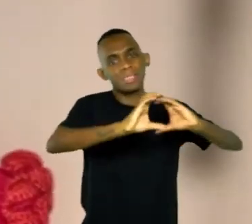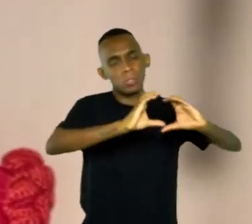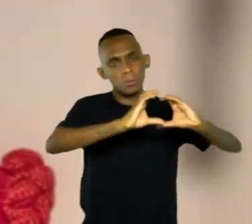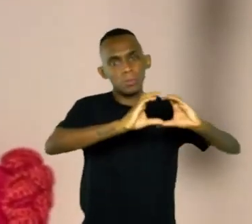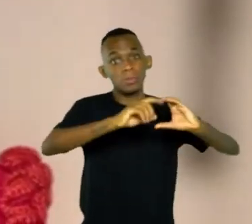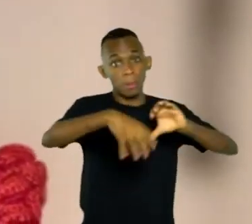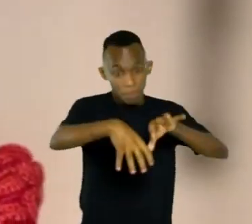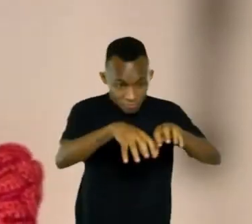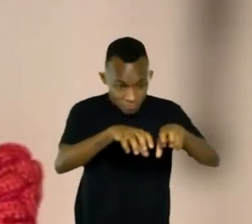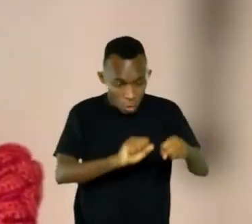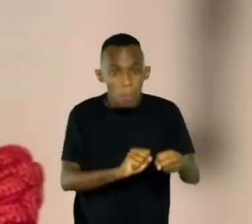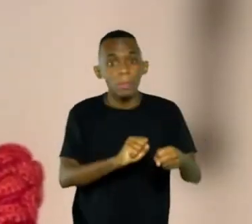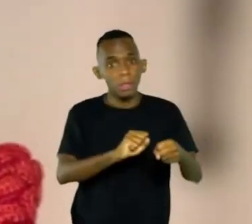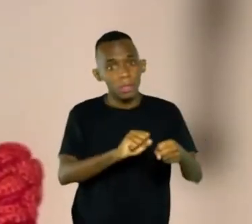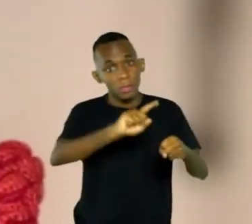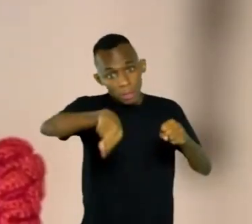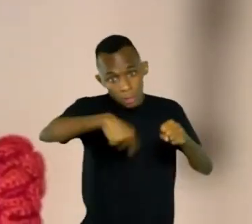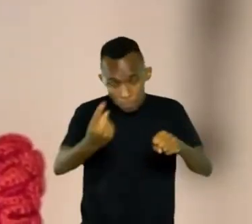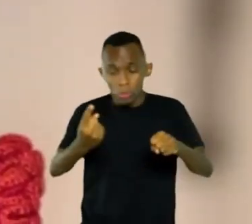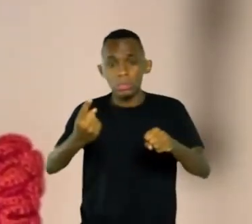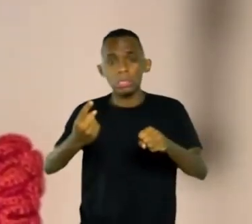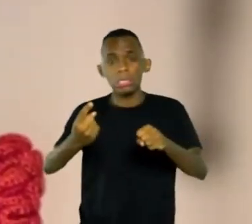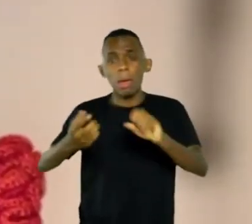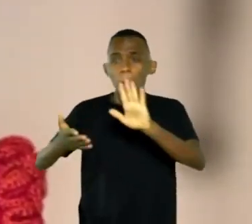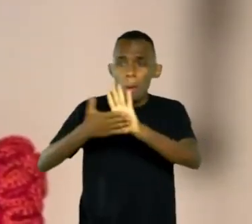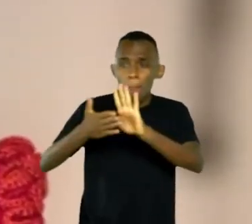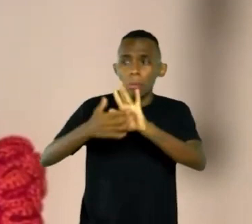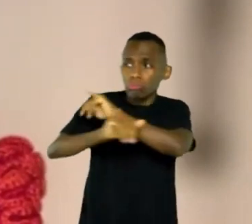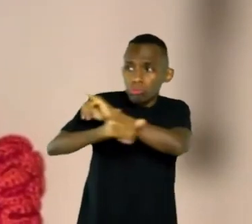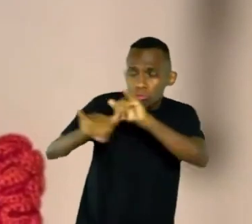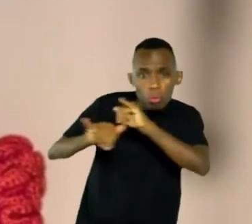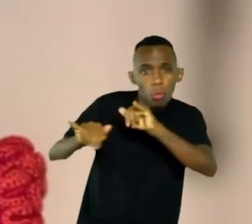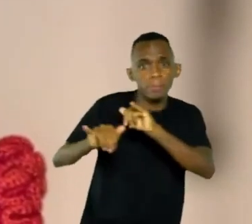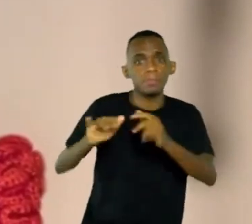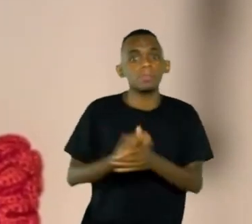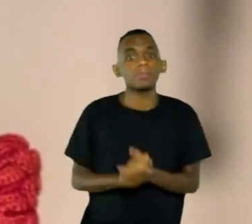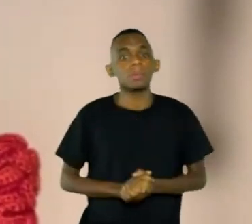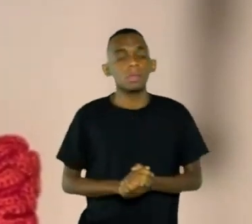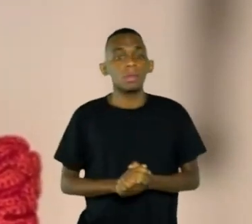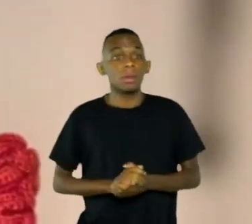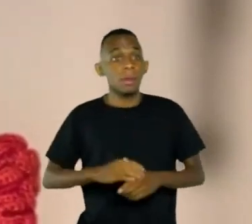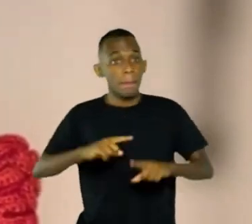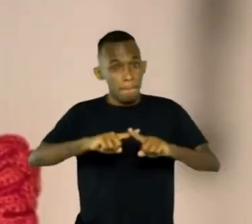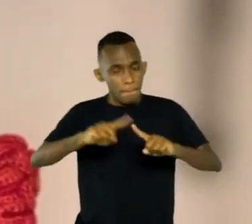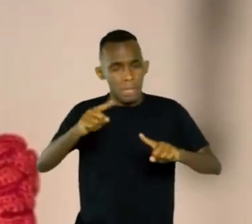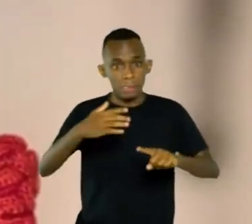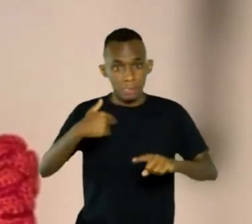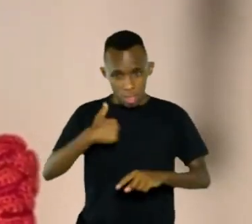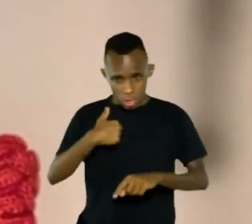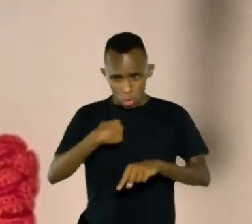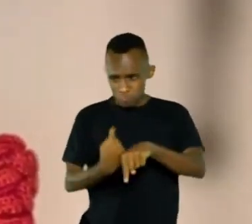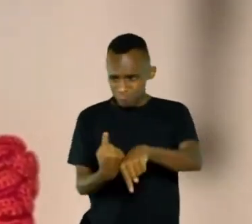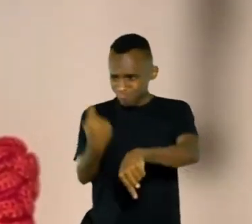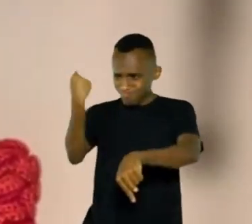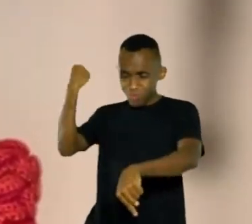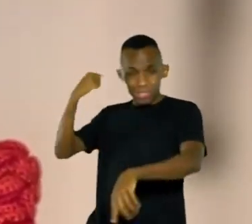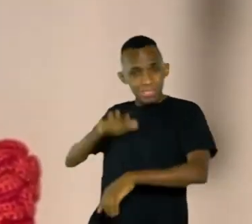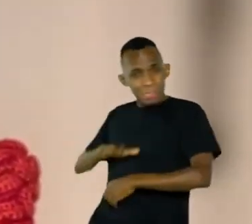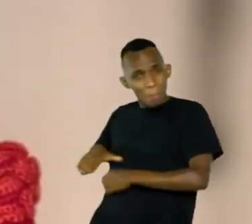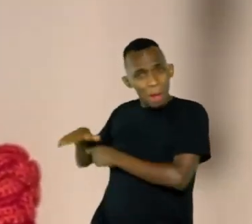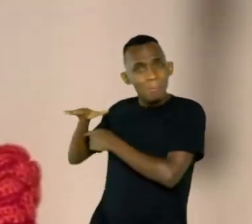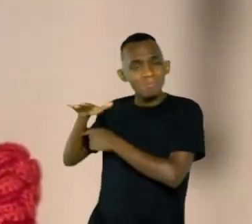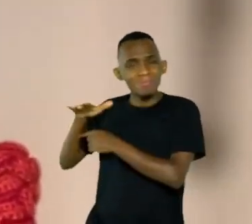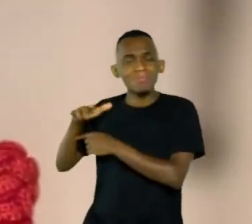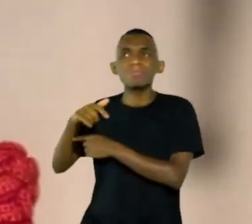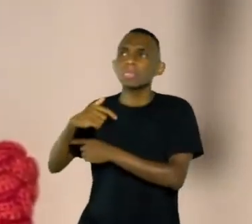formei e fui para a publicidade, né? Mas essa menina, essa infância, né, que eu tenho certeza que eu